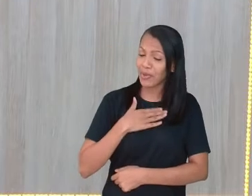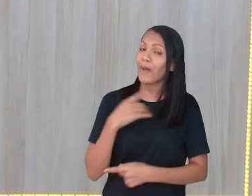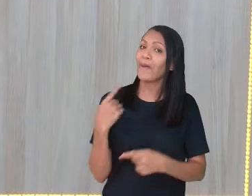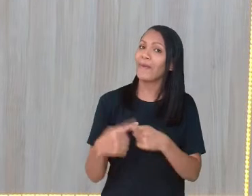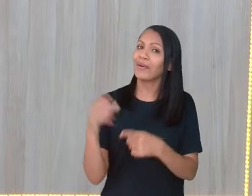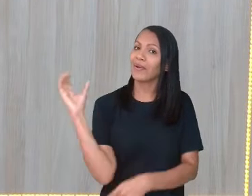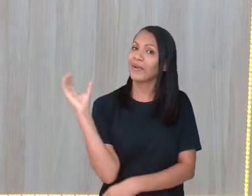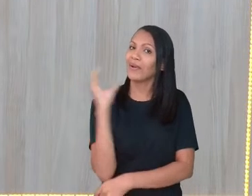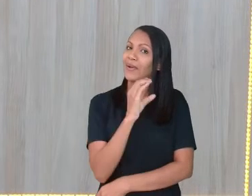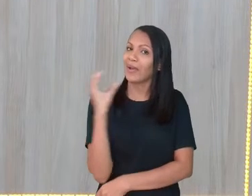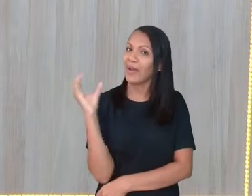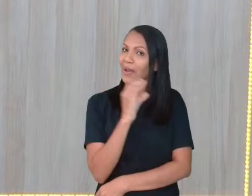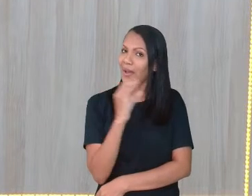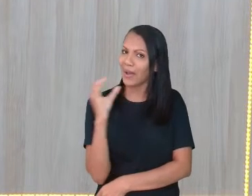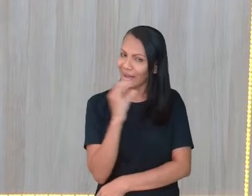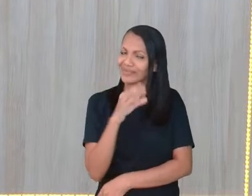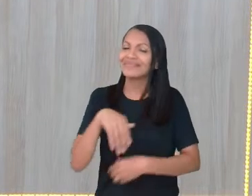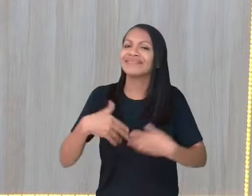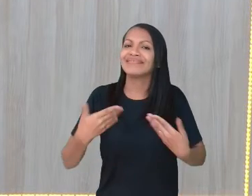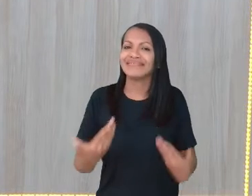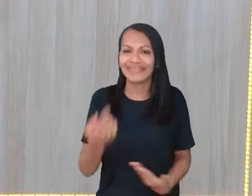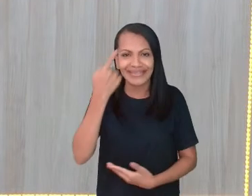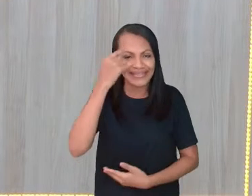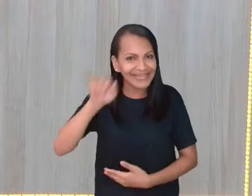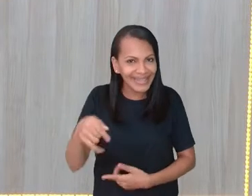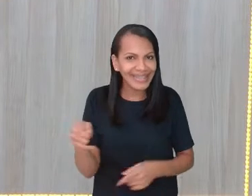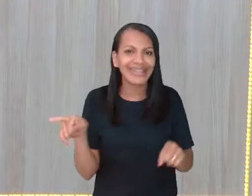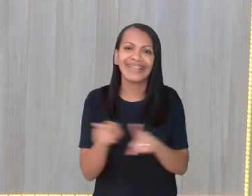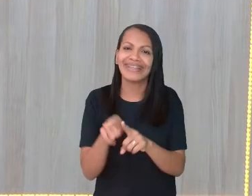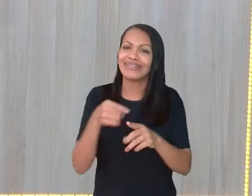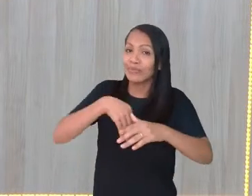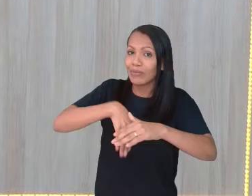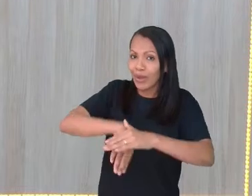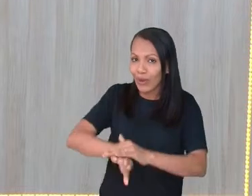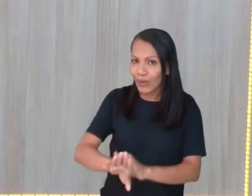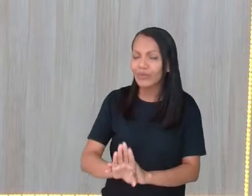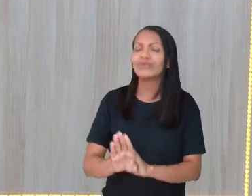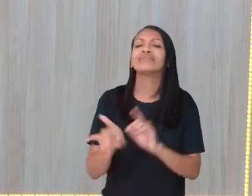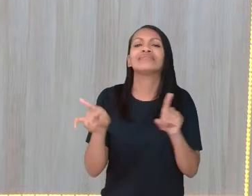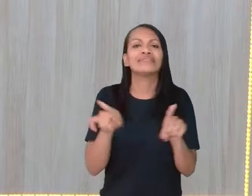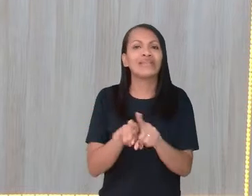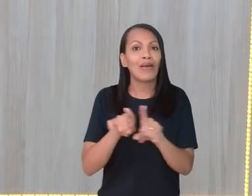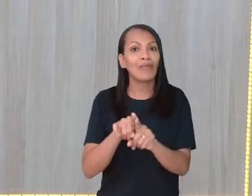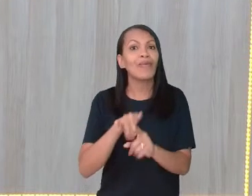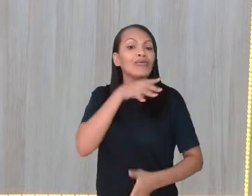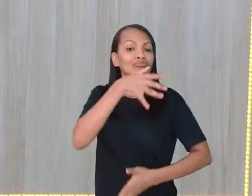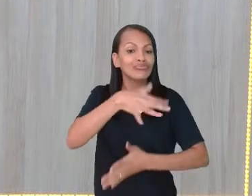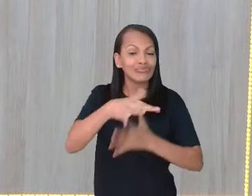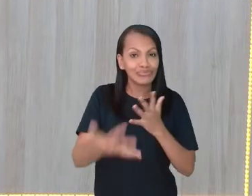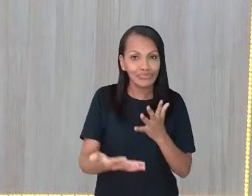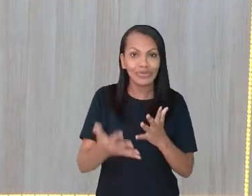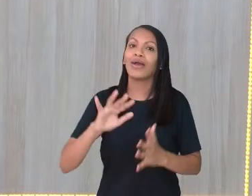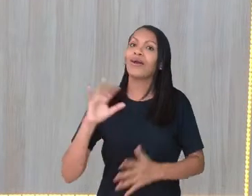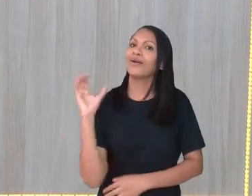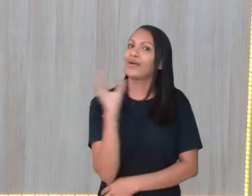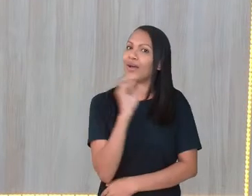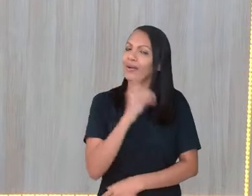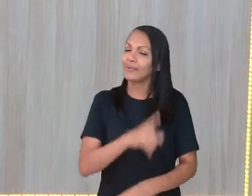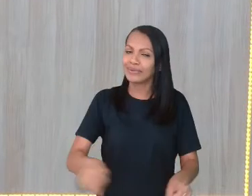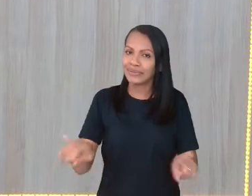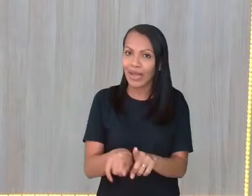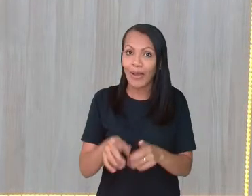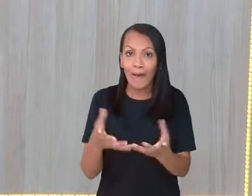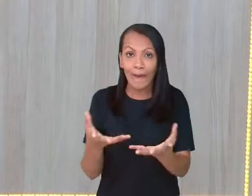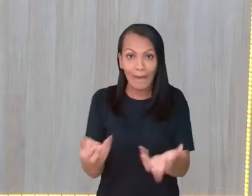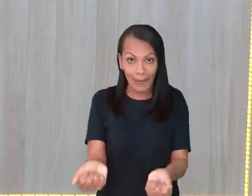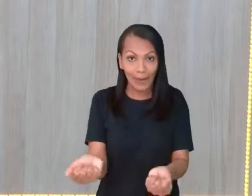rápido, então automaticamente Jéssica já está se acostumando ali, que ela fala muito rápido com vocês também, mas vamos todos juntos